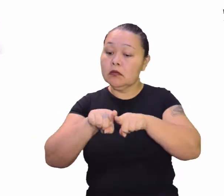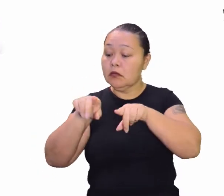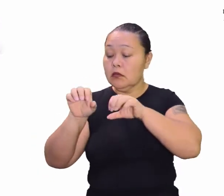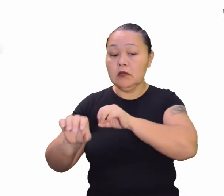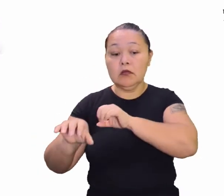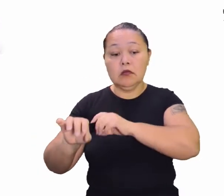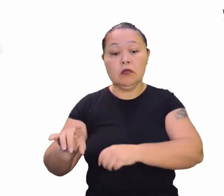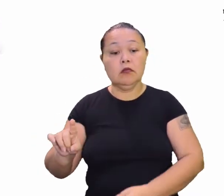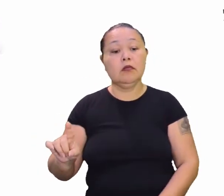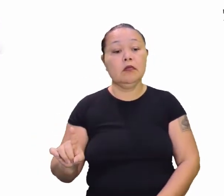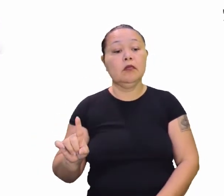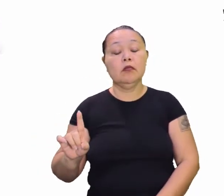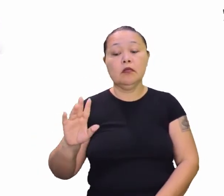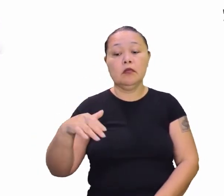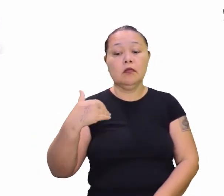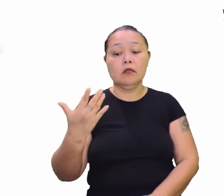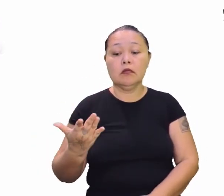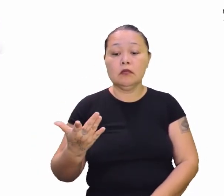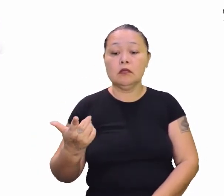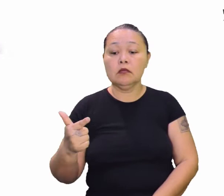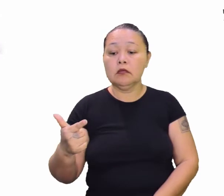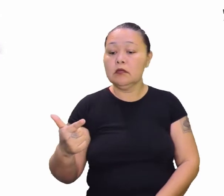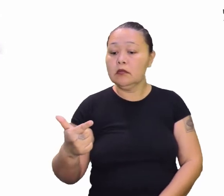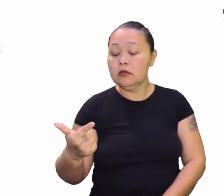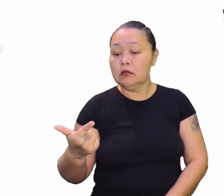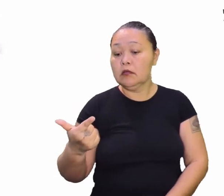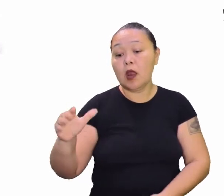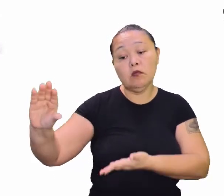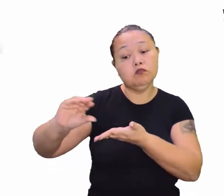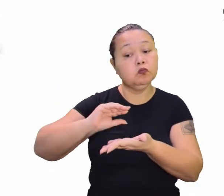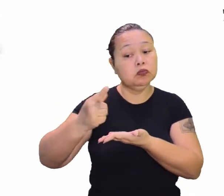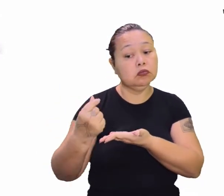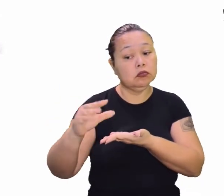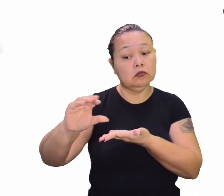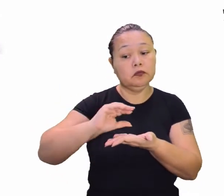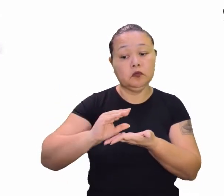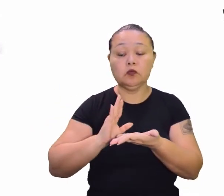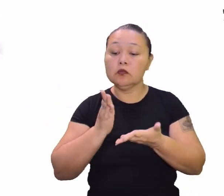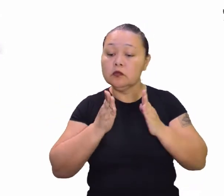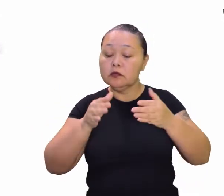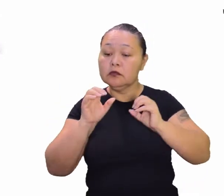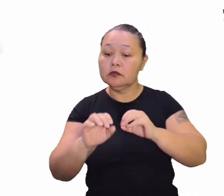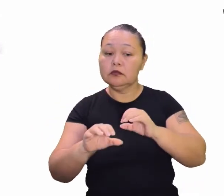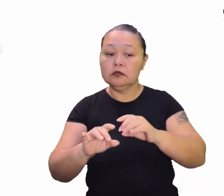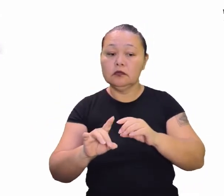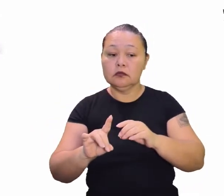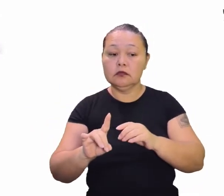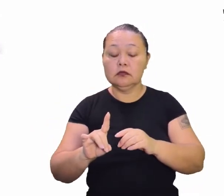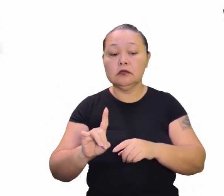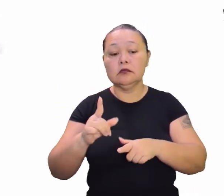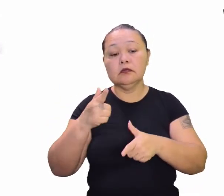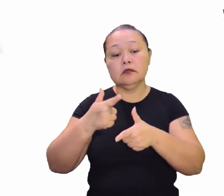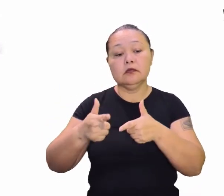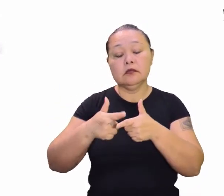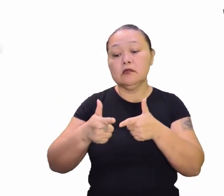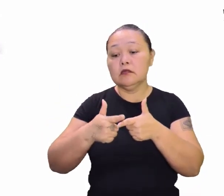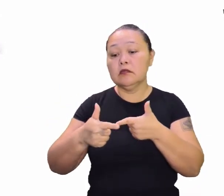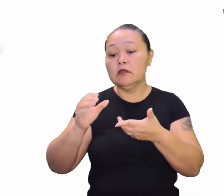acontecer muito. Quando não se investe em educação, aí vamos ter o problema